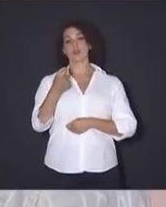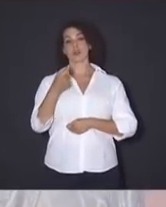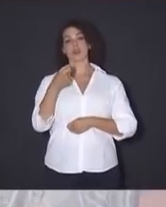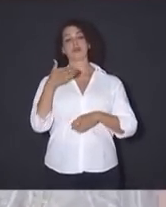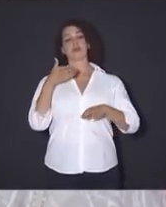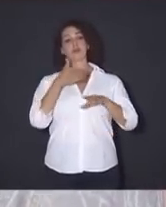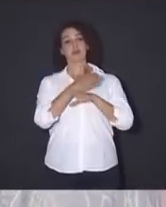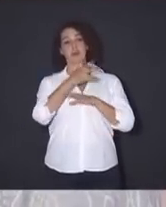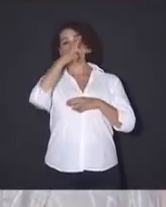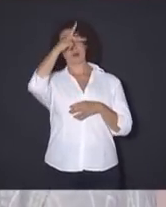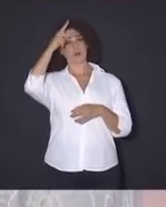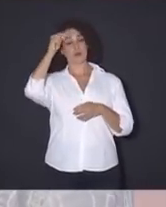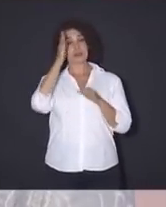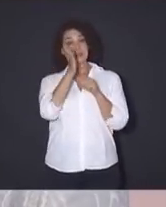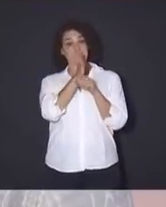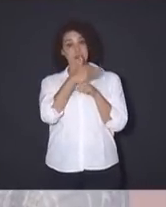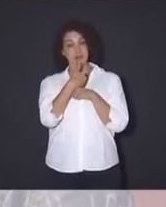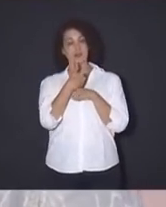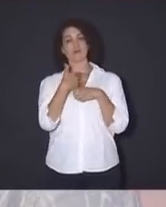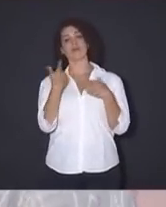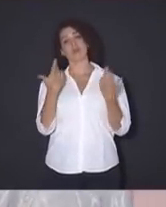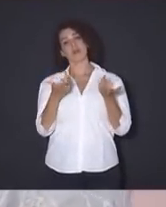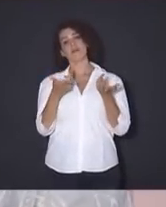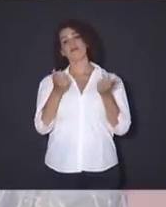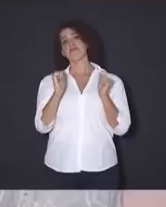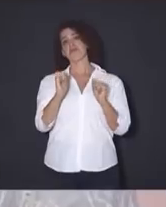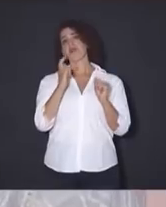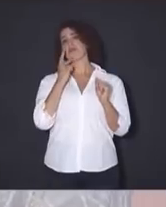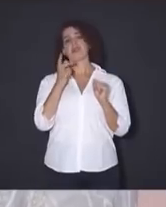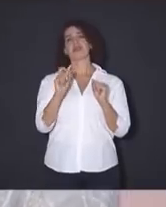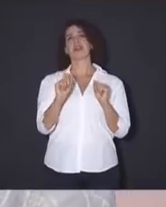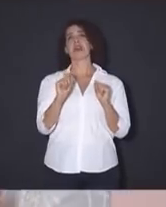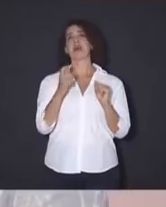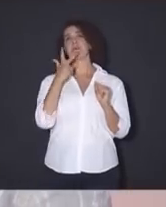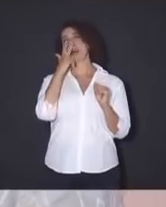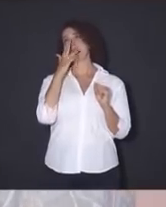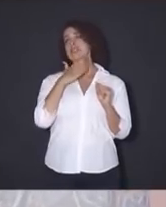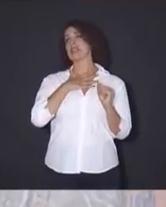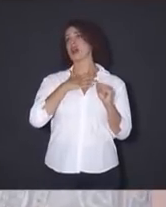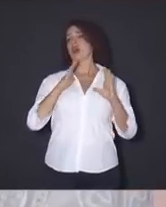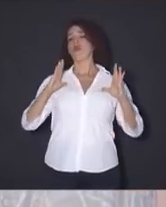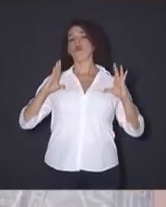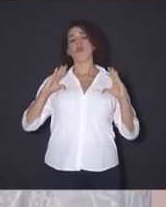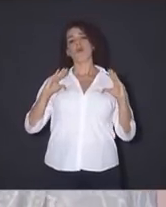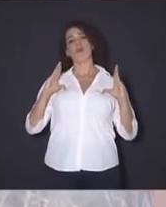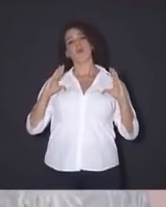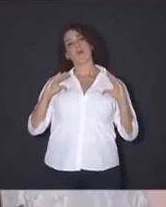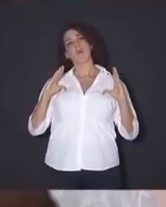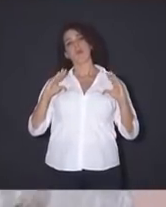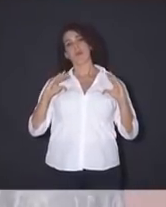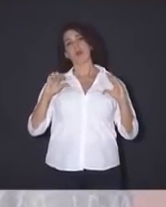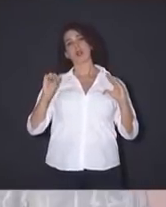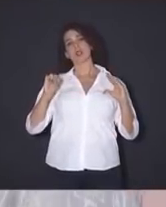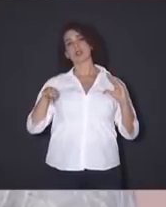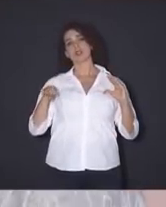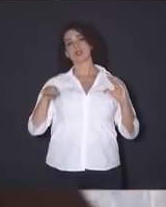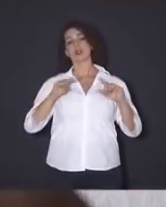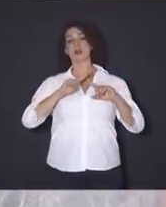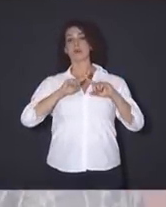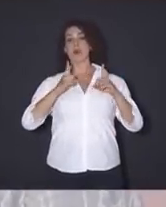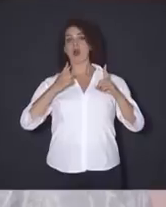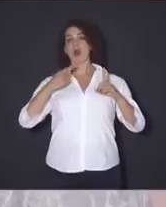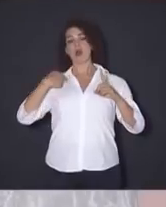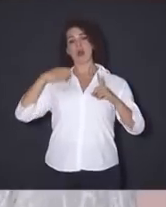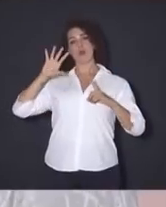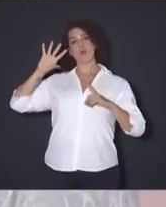muito cedo e o que eu poderia dizer que estaria numa certa zona de conforto e à decisão e o